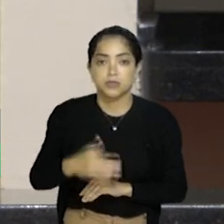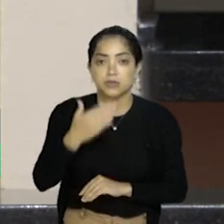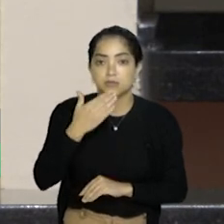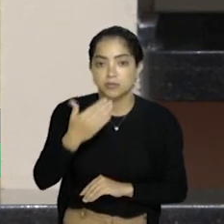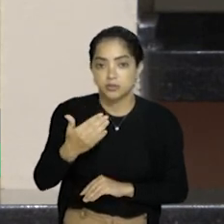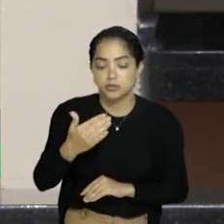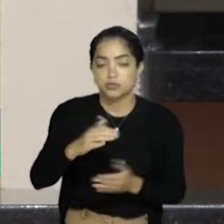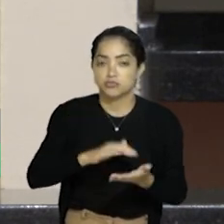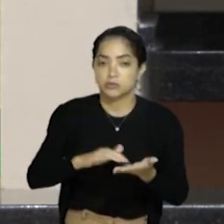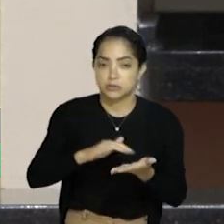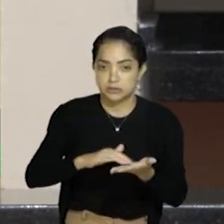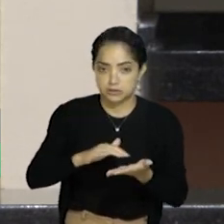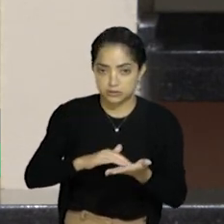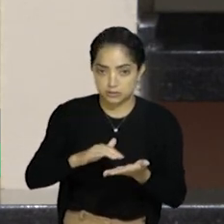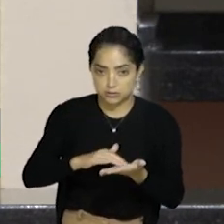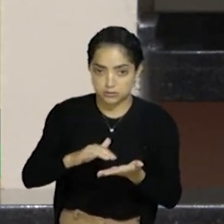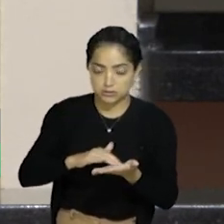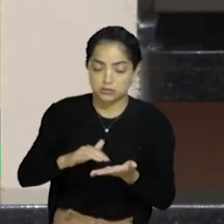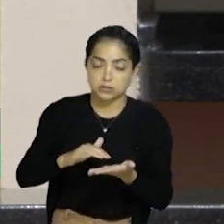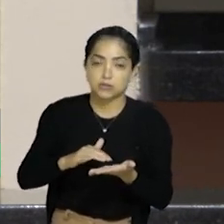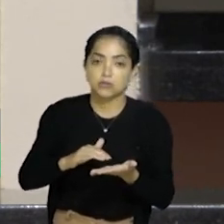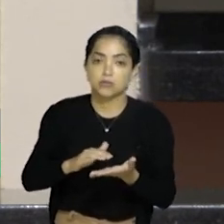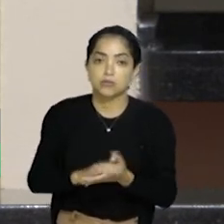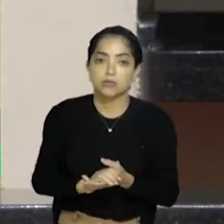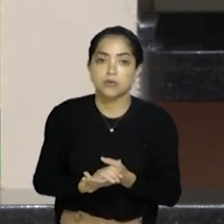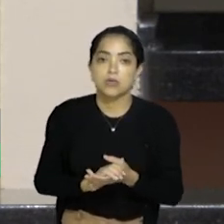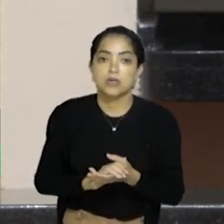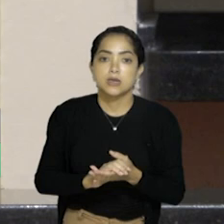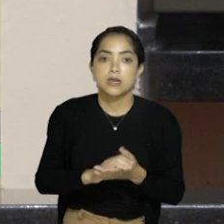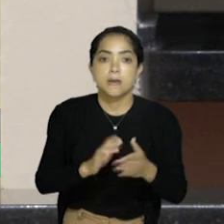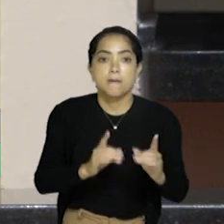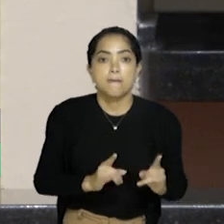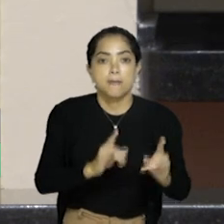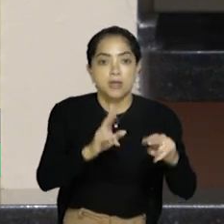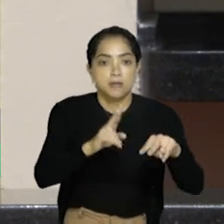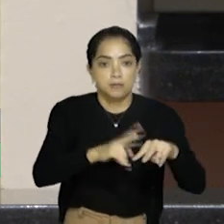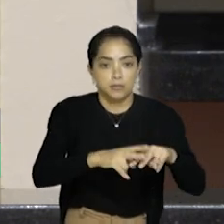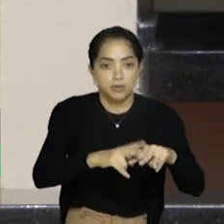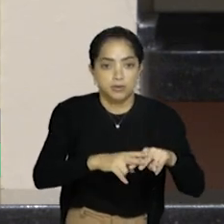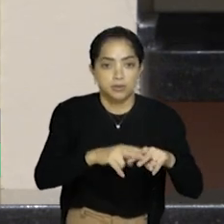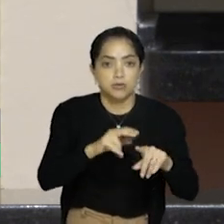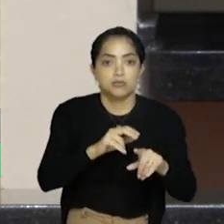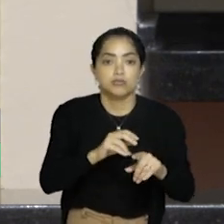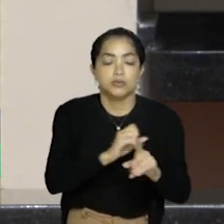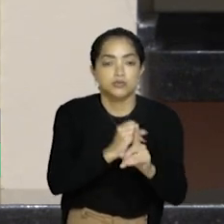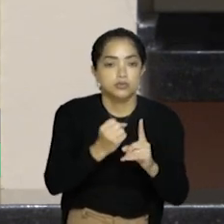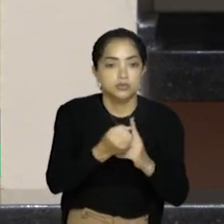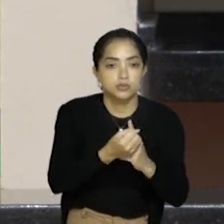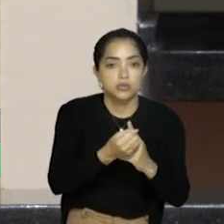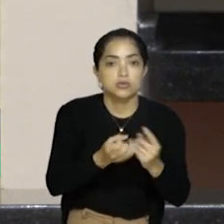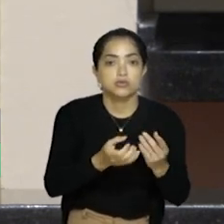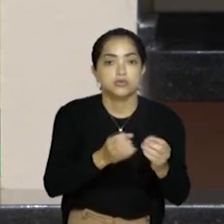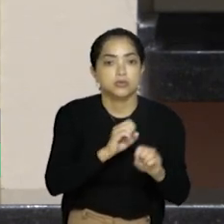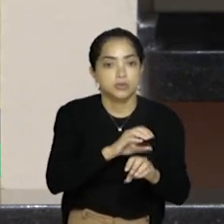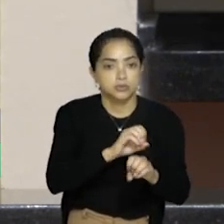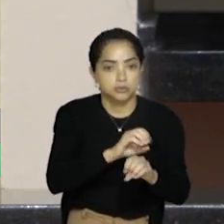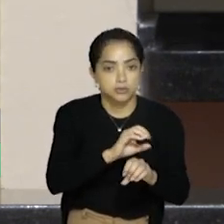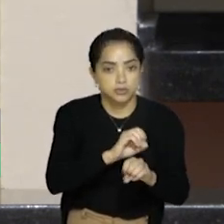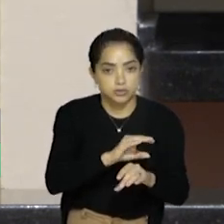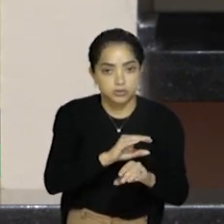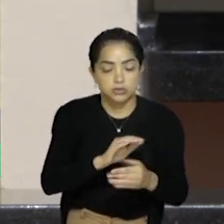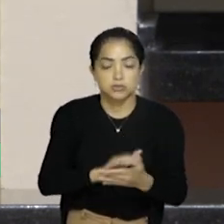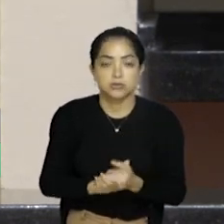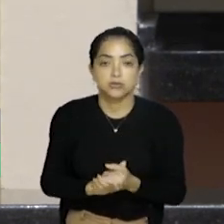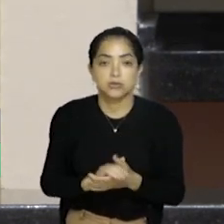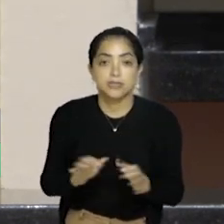ao secretário de estado administração prisional e sócio educativo informações acerca